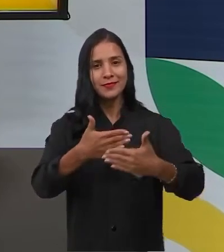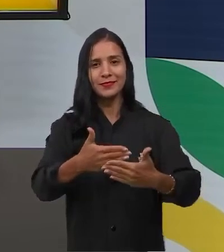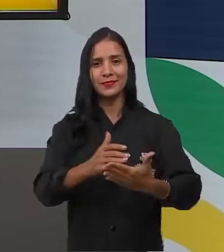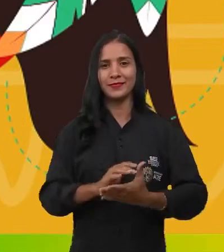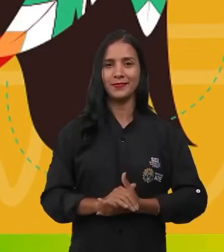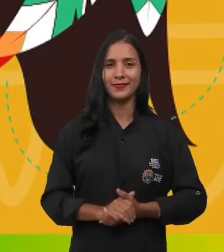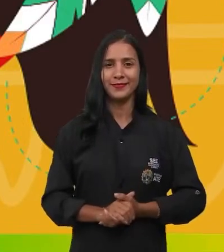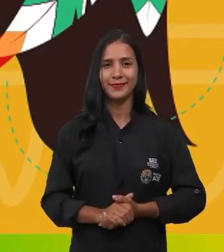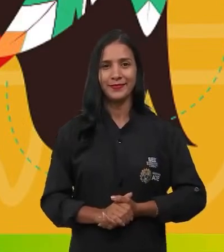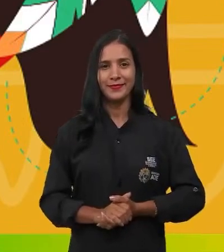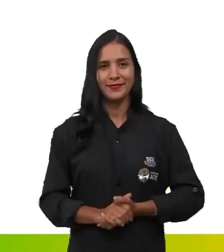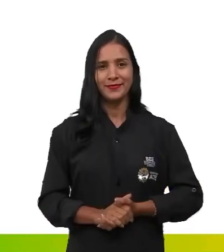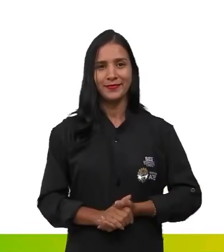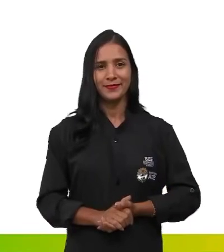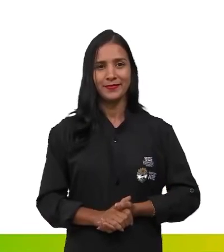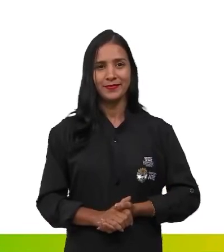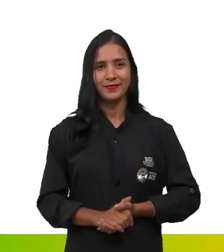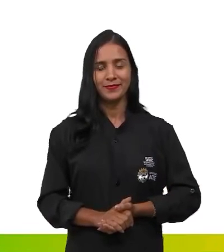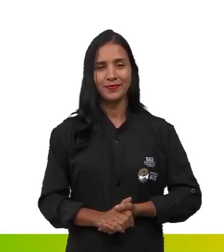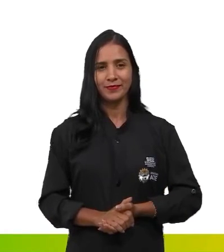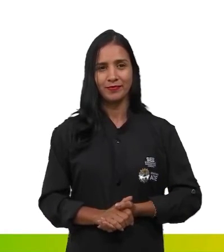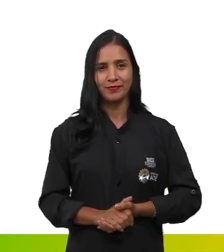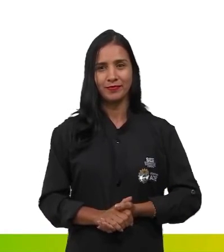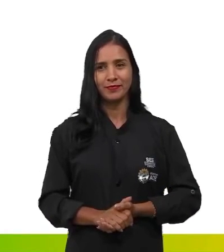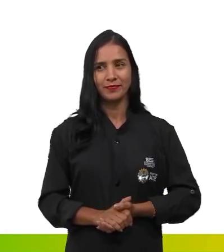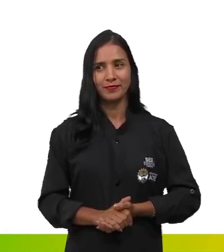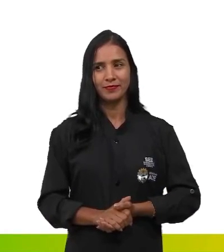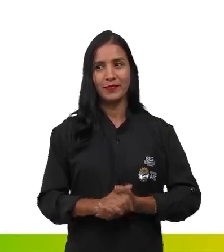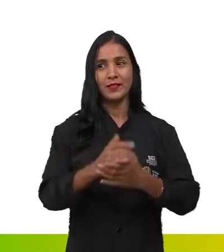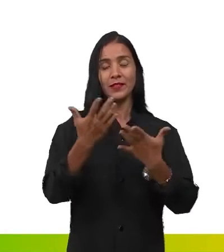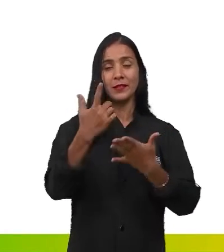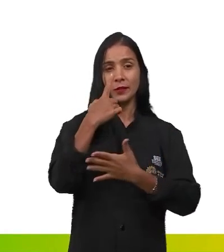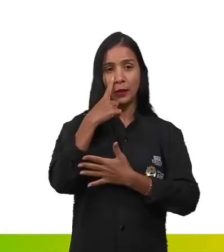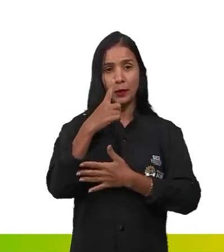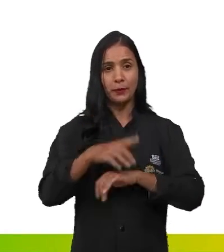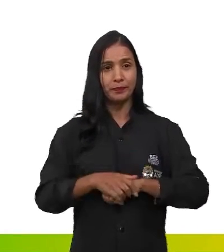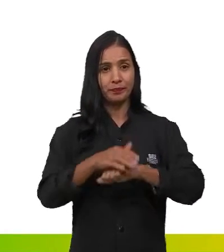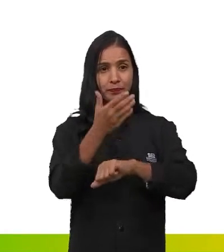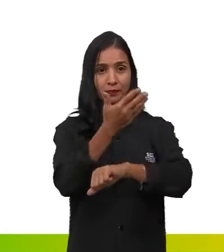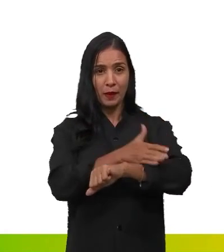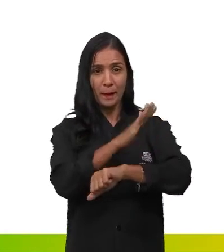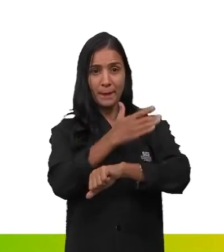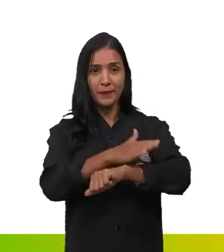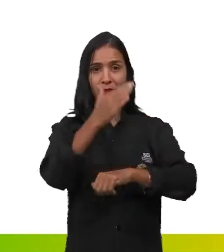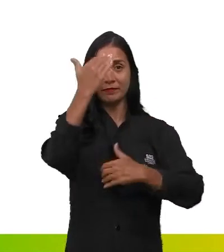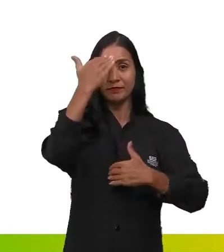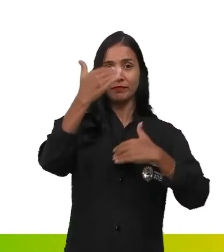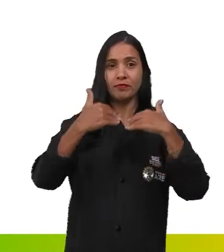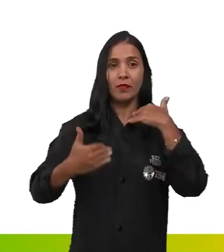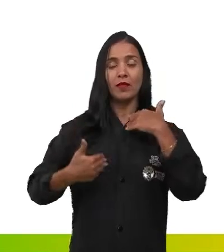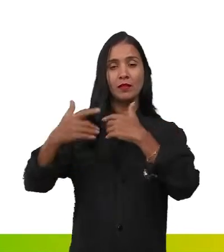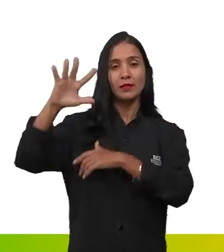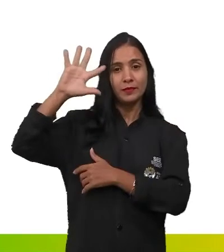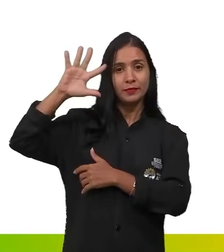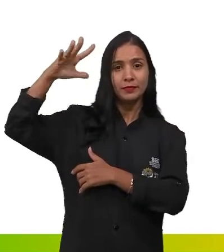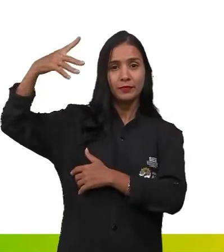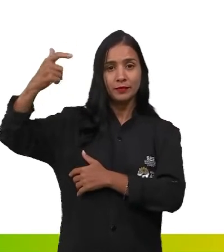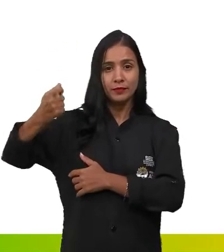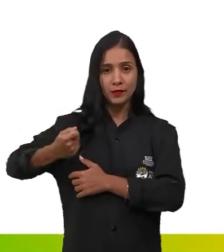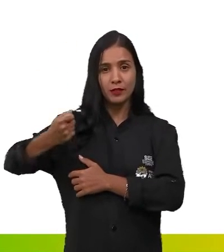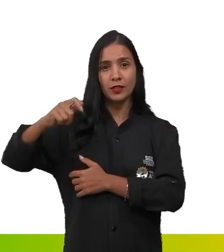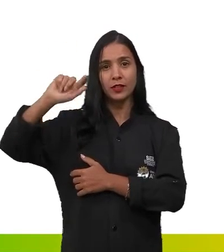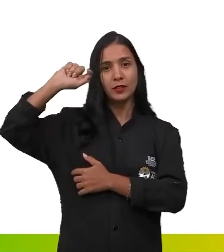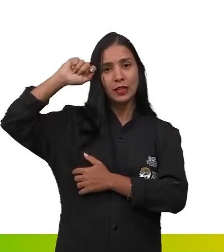ok? Avançando. Então, aqui agora, mais precisamente, acerca das práticas corporais africanas